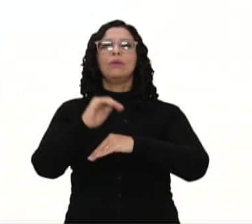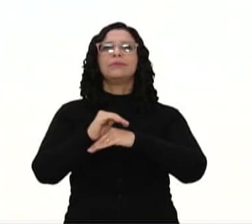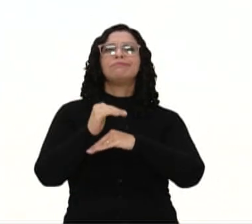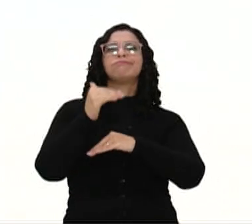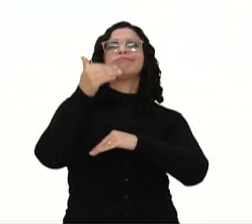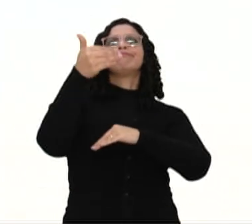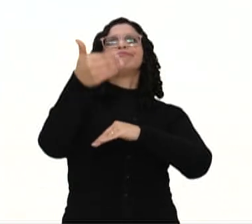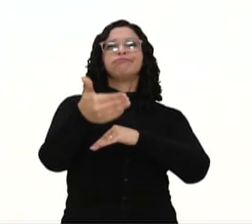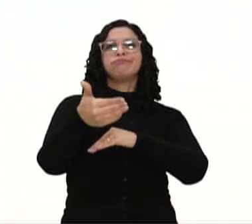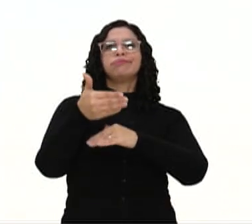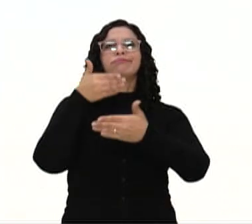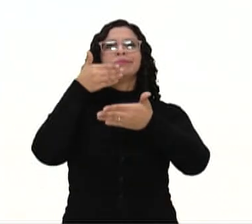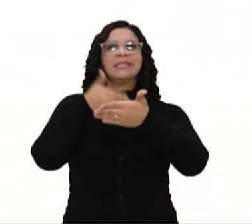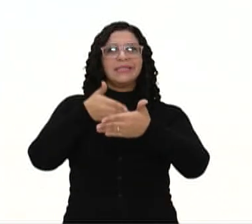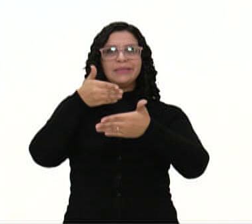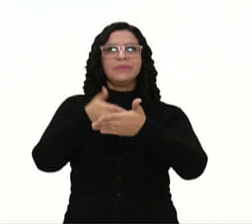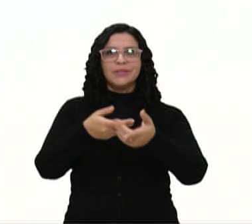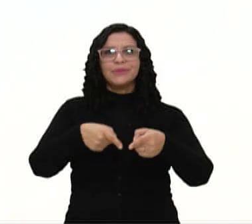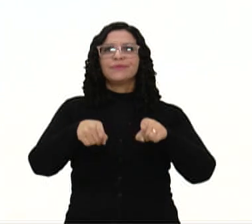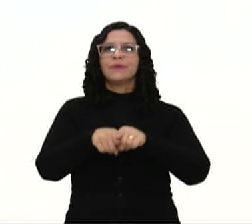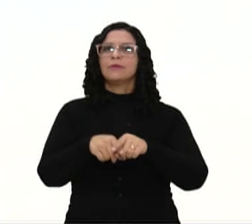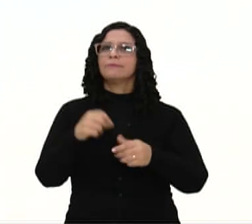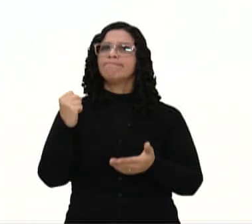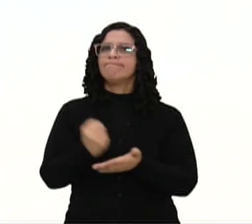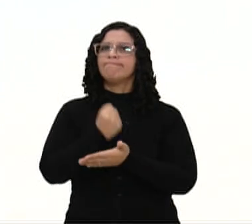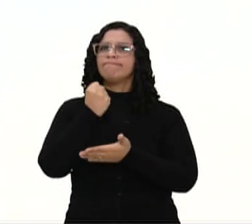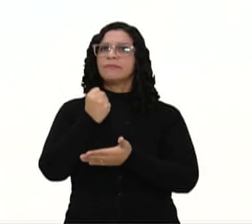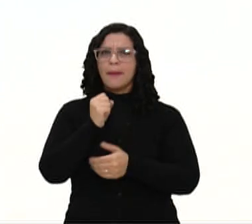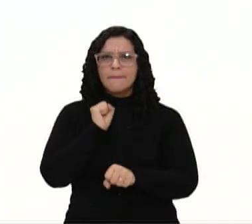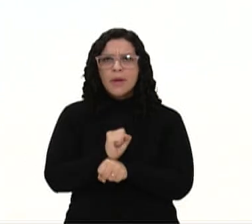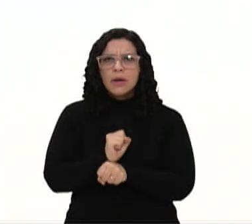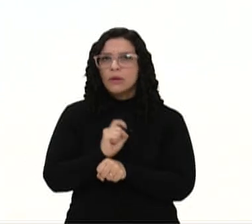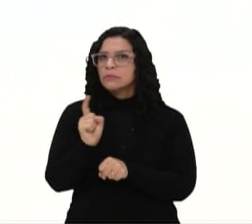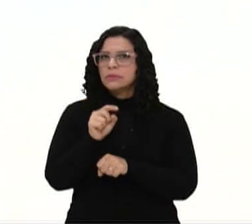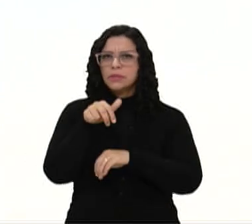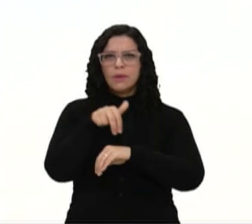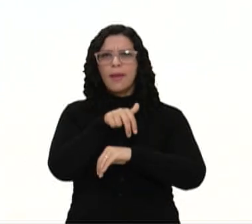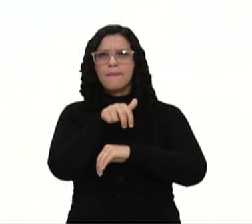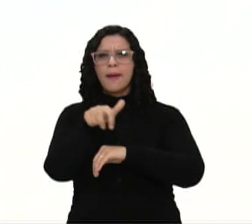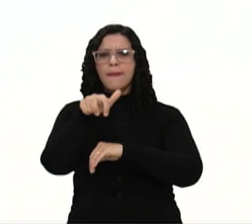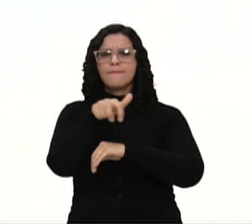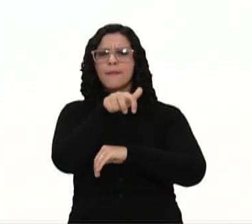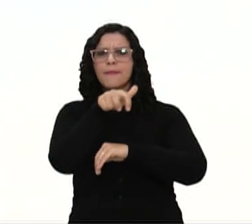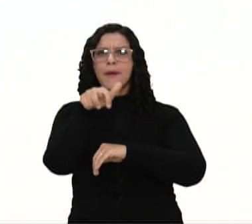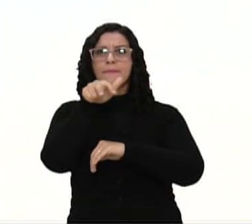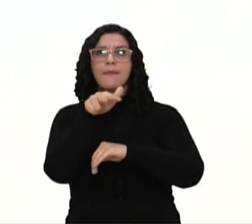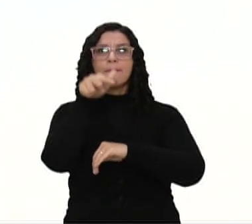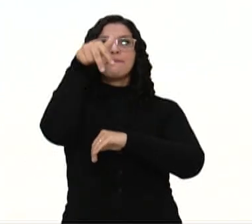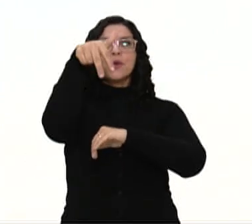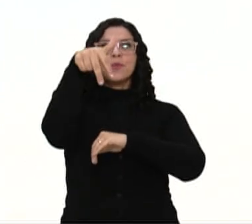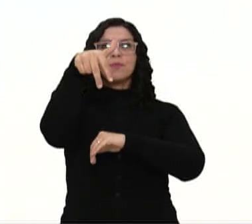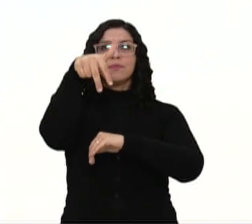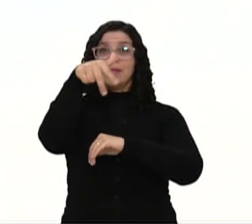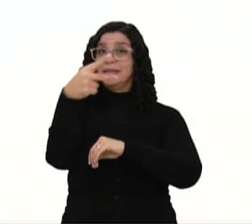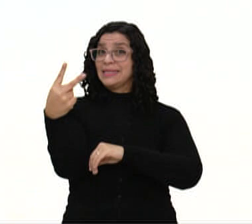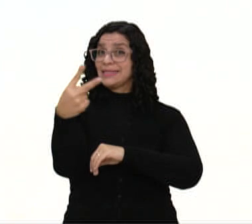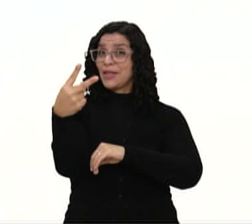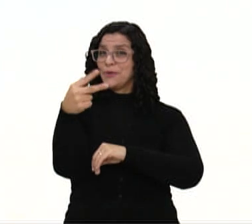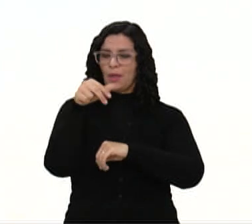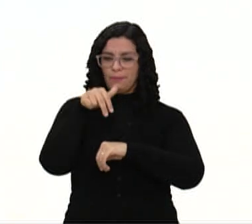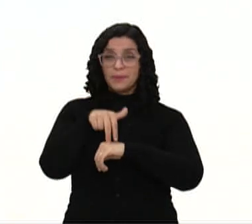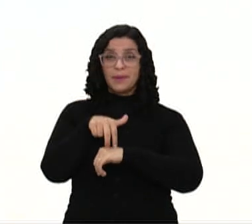um novo obstáculo para ele superar. E ele não se limitou, como diz a imagem. Ele superou esse